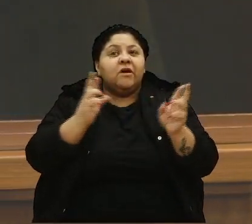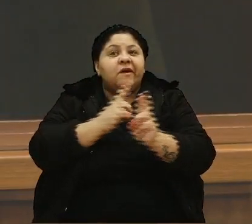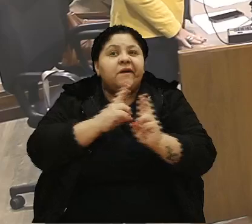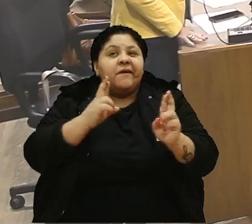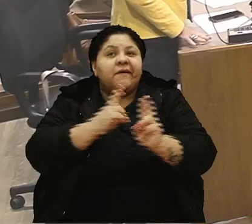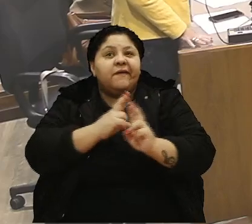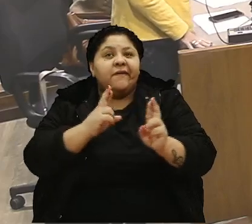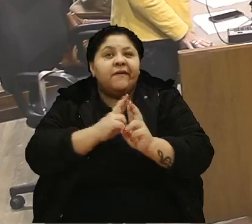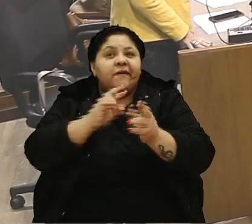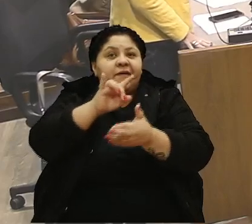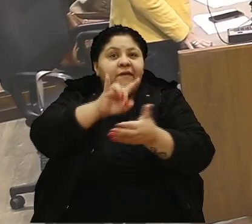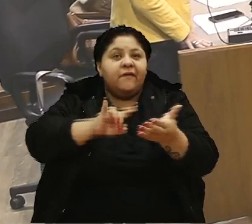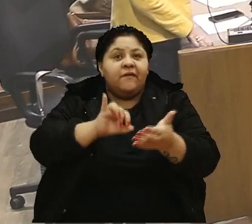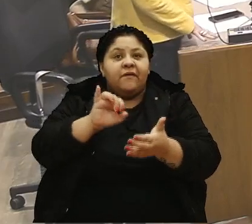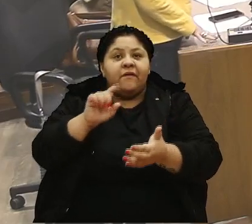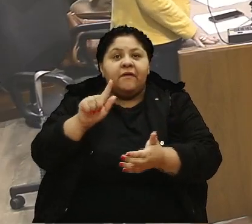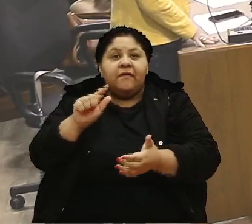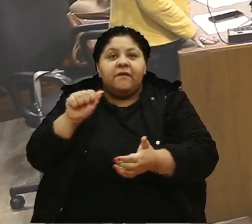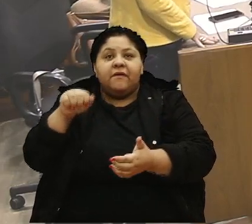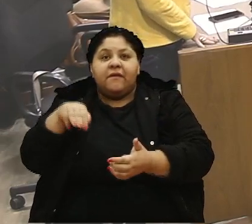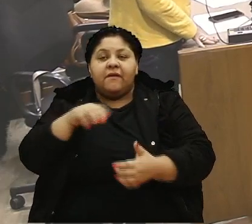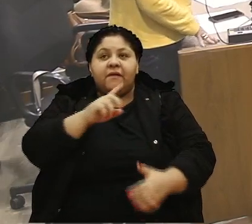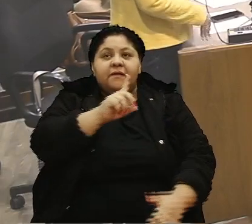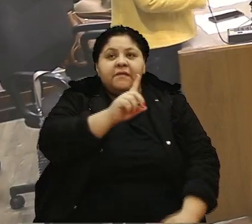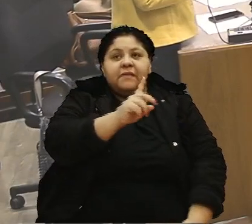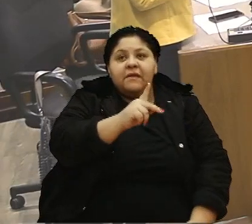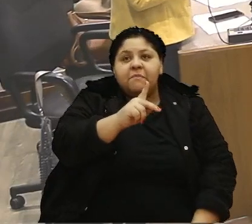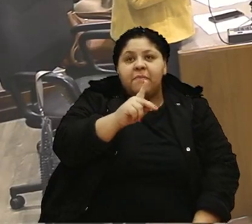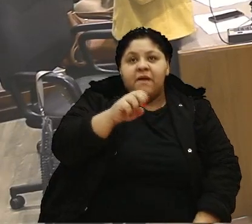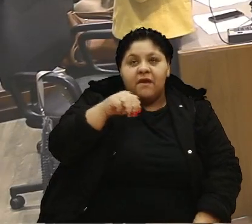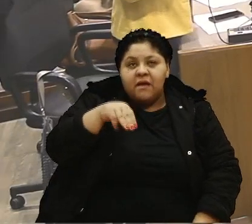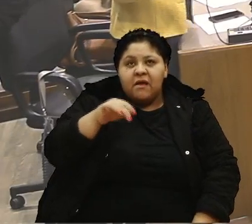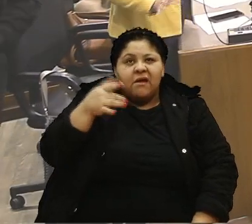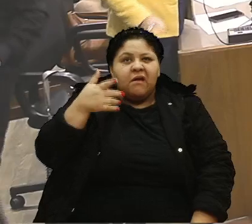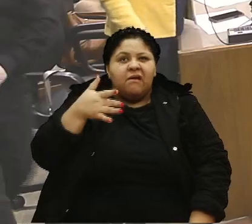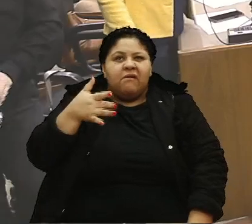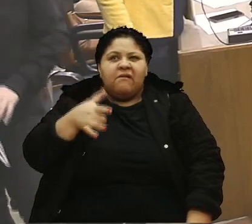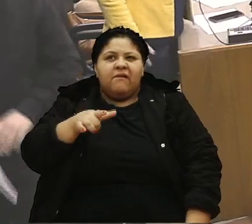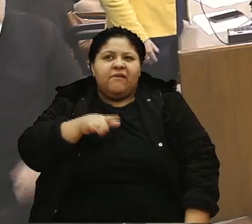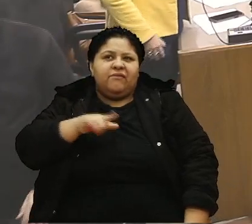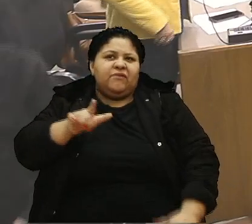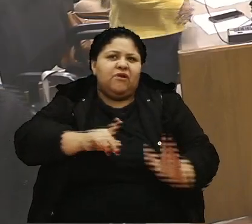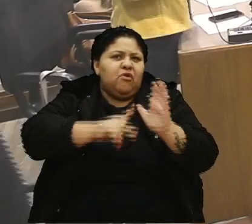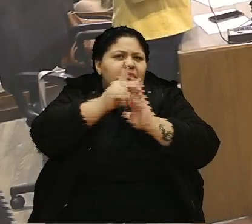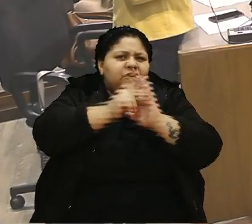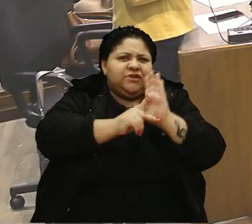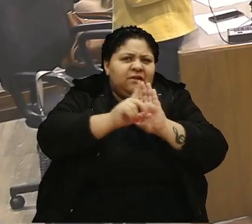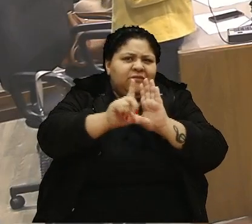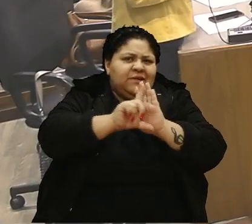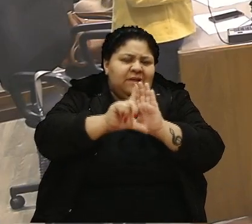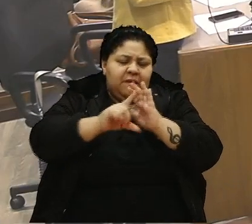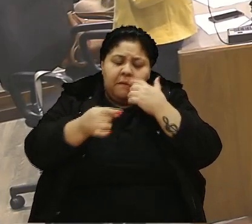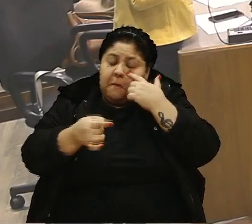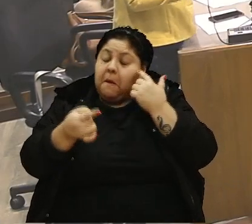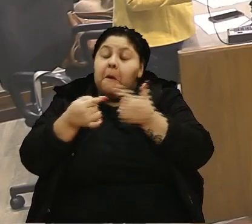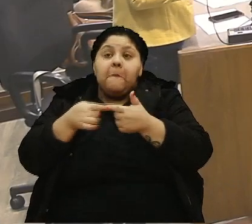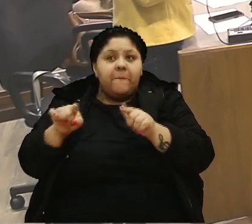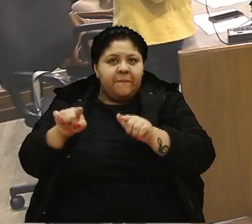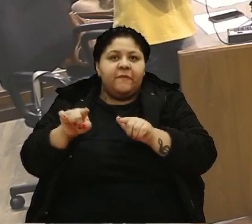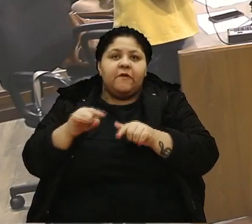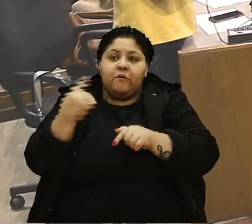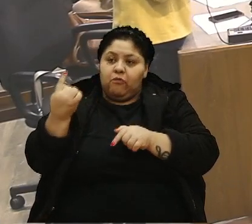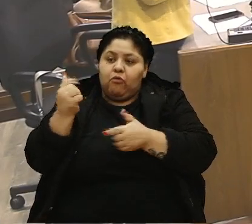aos pareceres do IGAN e do DPM, porque, primeira coisa, eu não tenho lá tantos projetos de lei, mas realmente um